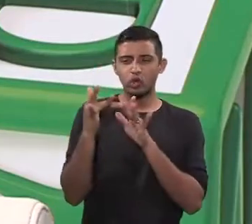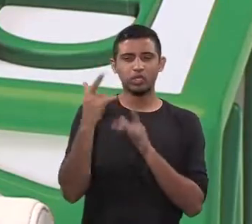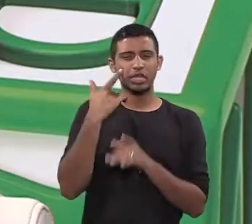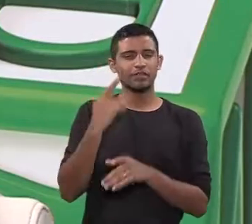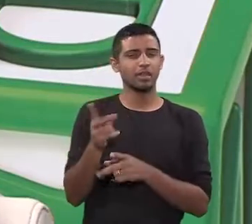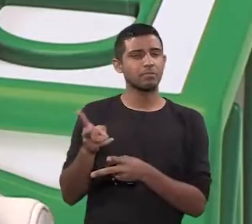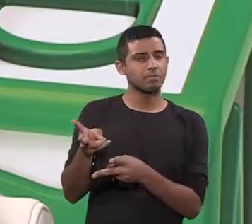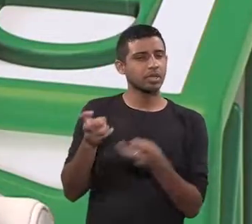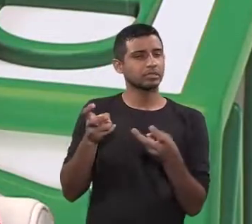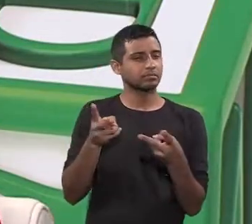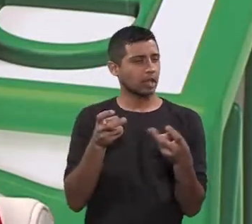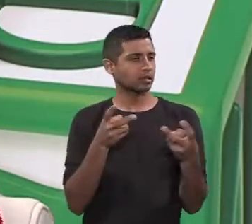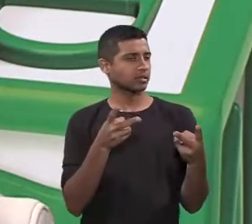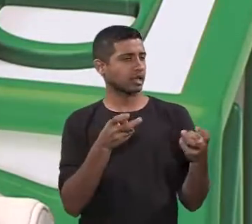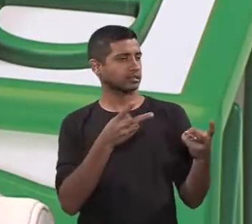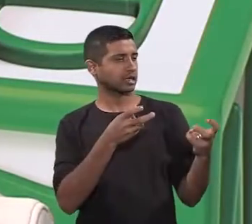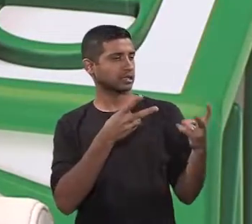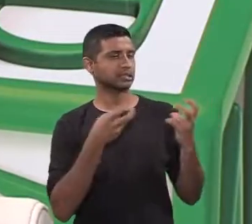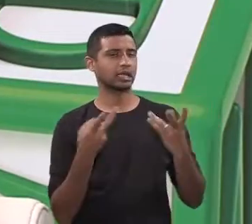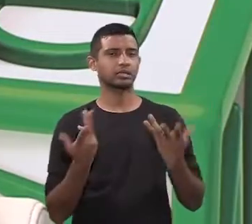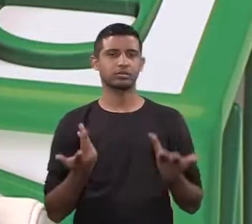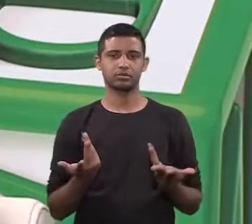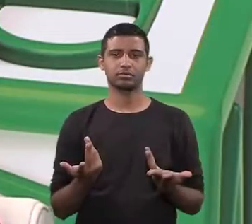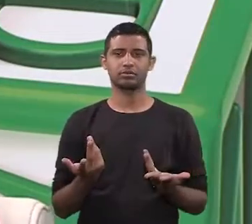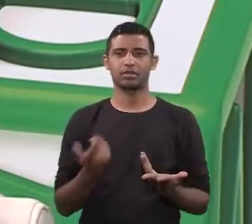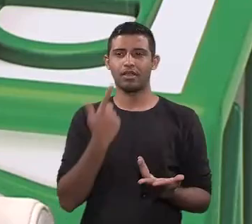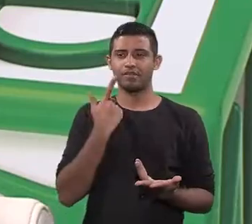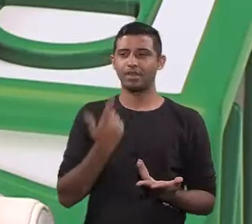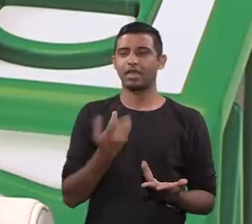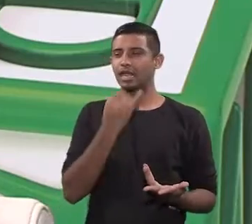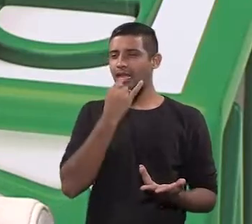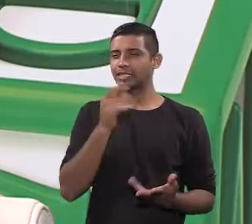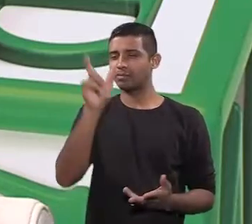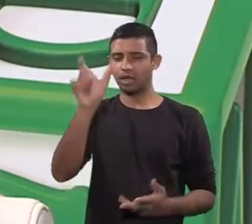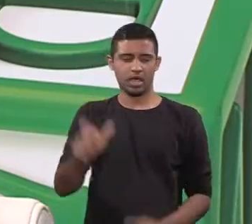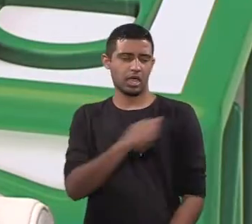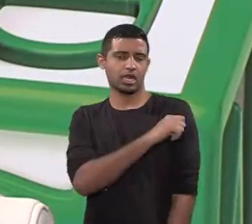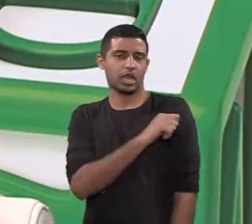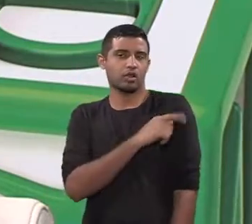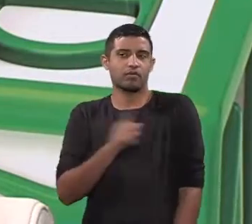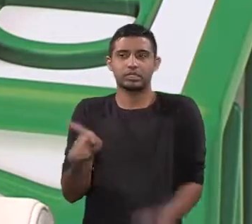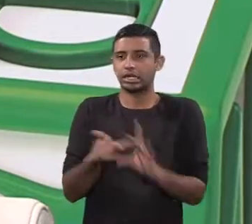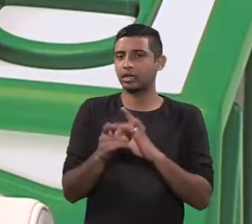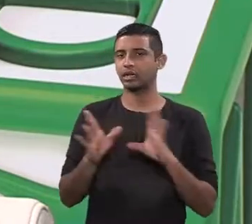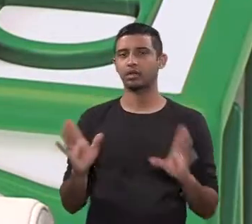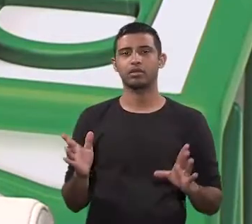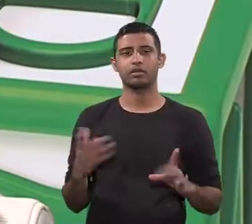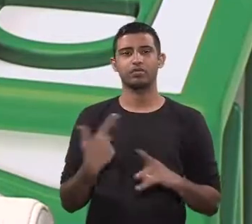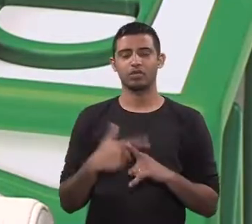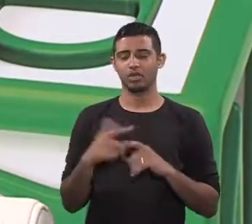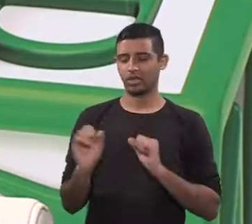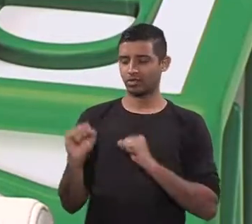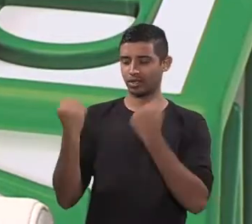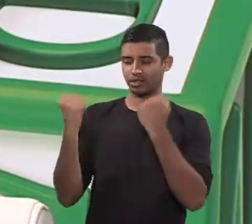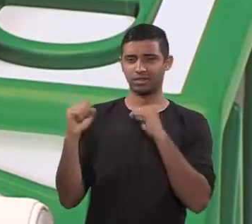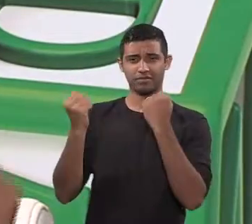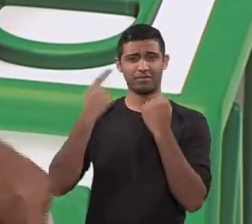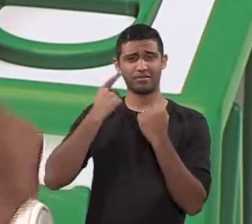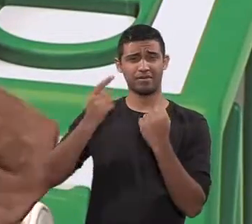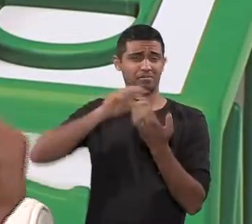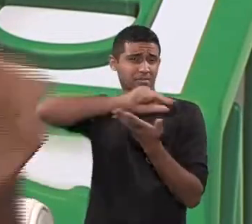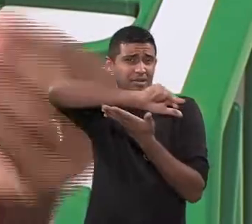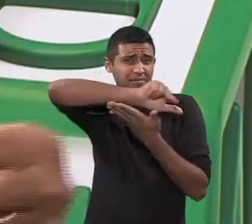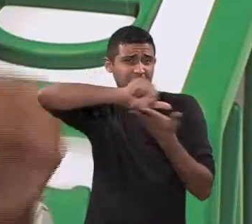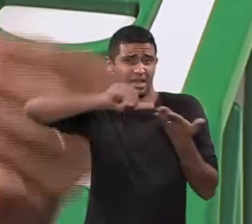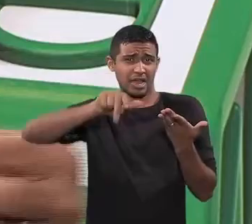o cognitivo, né, o recreativo, aquilo de você dar ao aluno o direito, porque a aula de educação física ela é rica por isso. Você